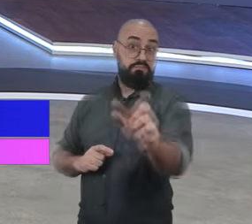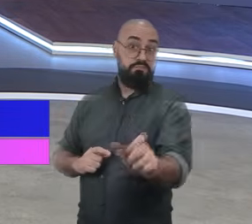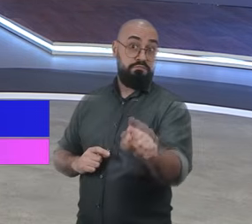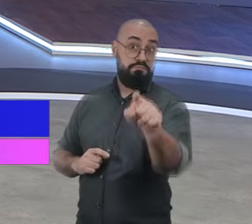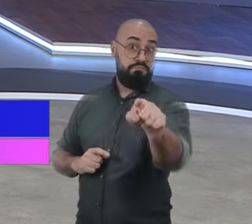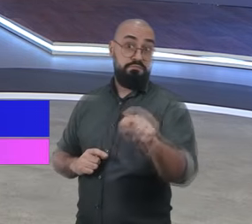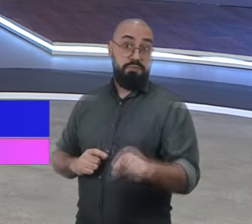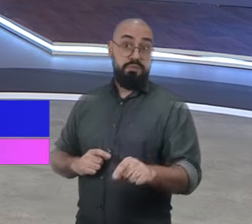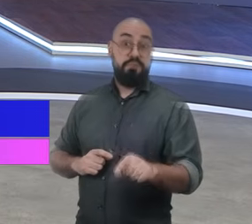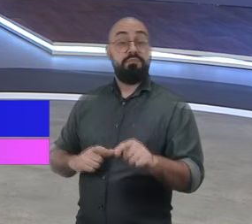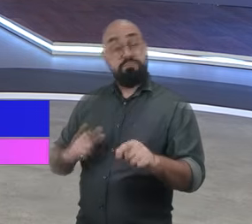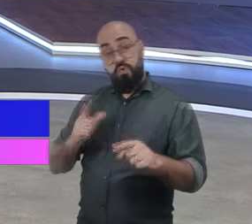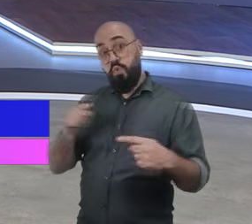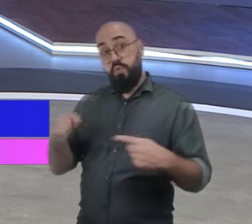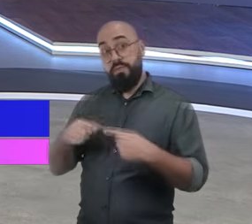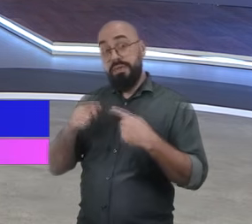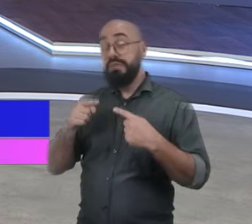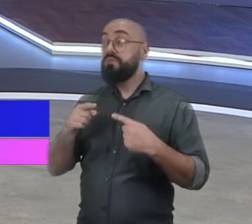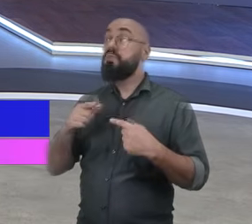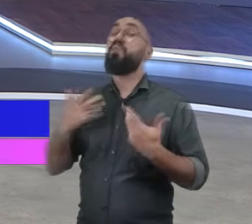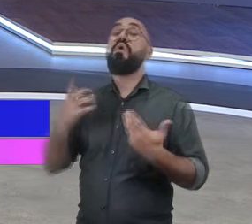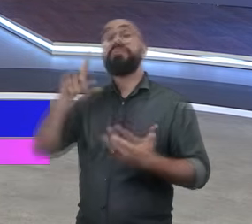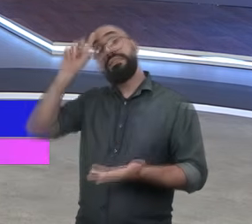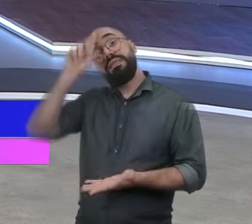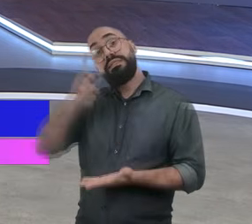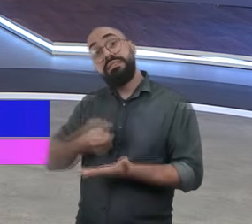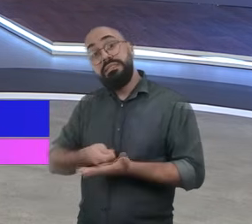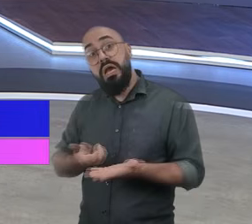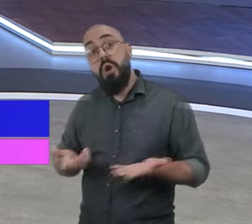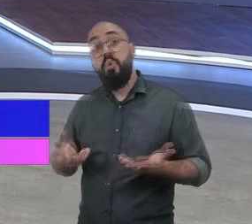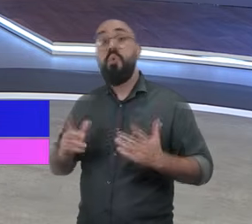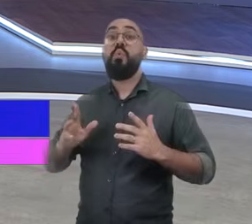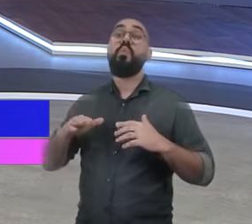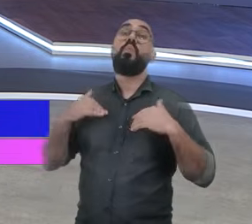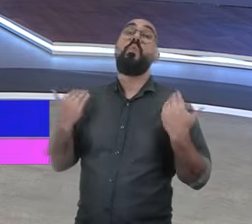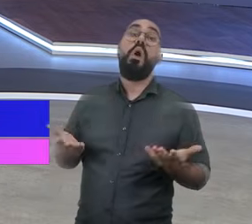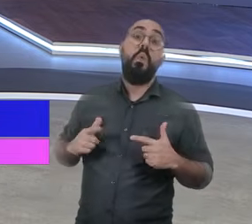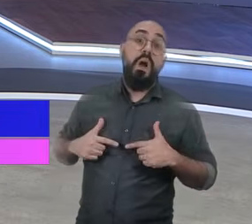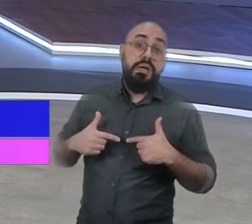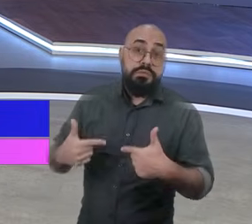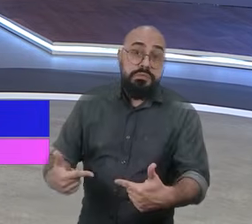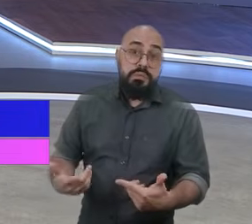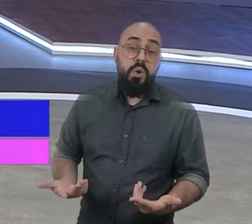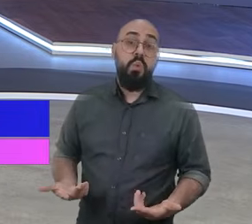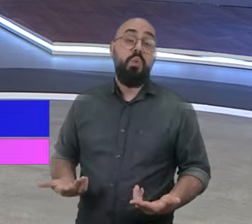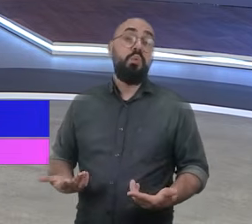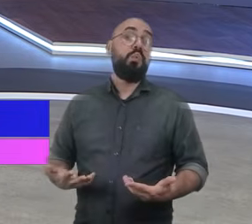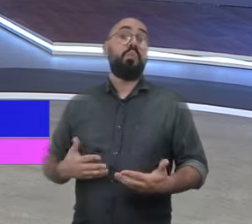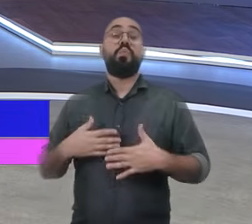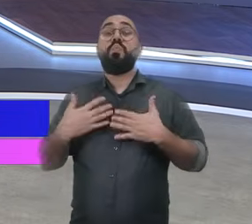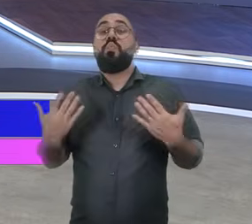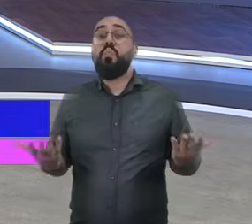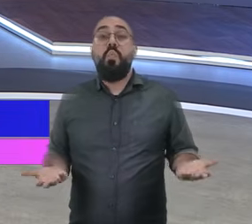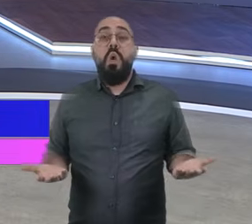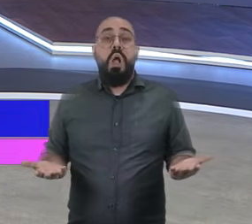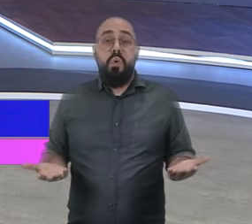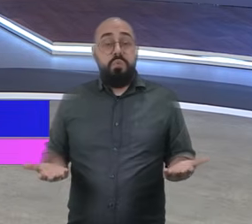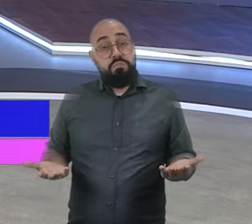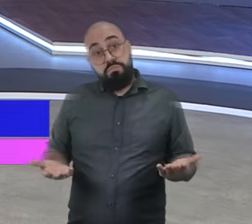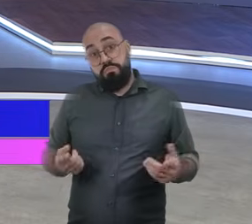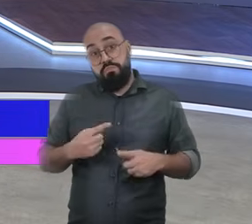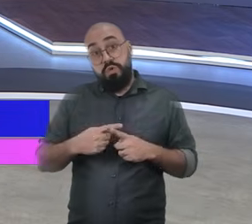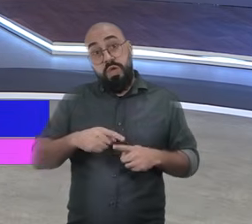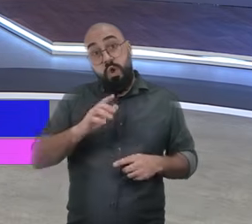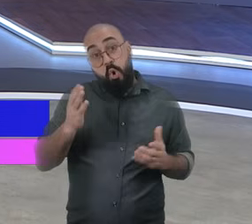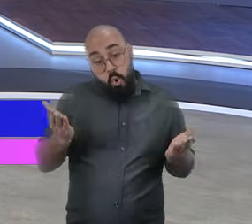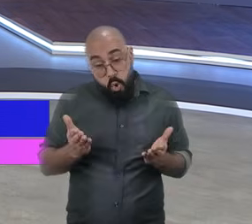faz, tem a ver com as decisões que você toma, porque hoje você está pavimentando a estrada